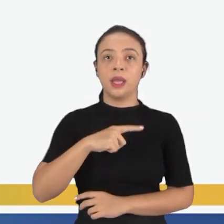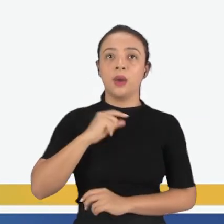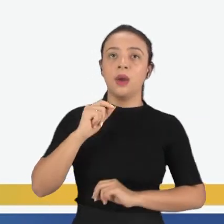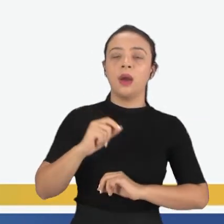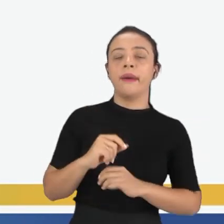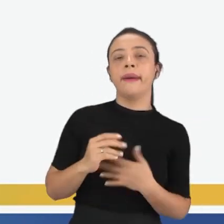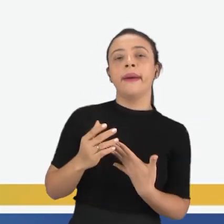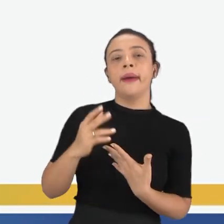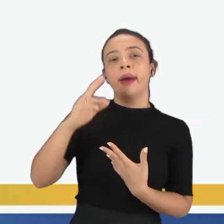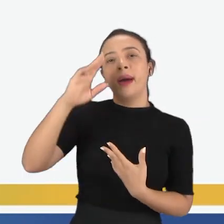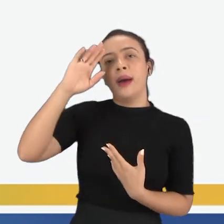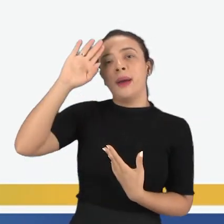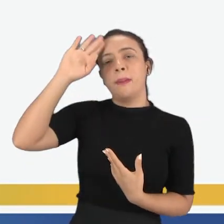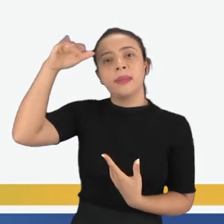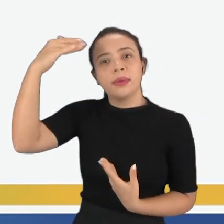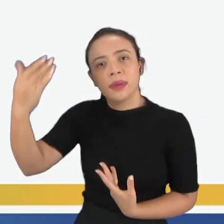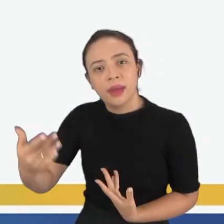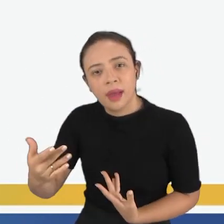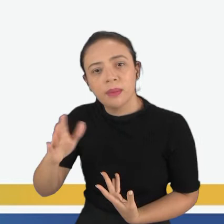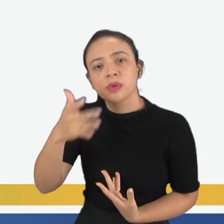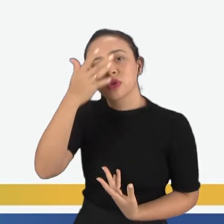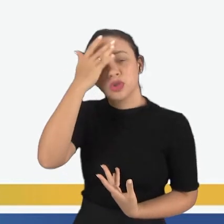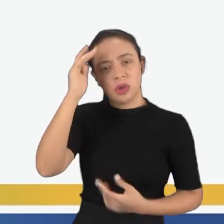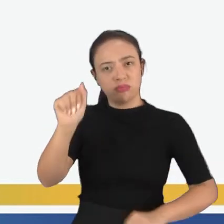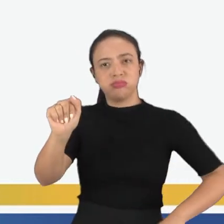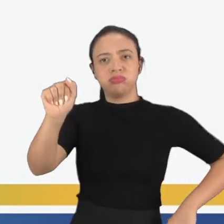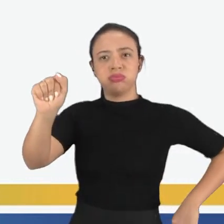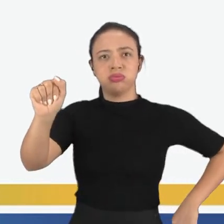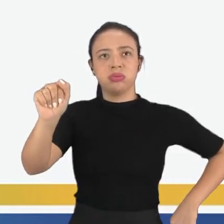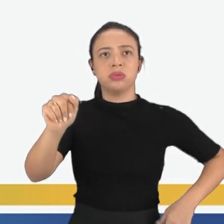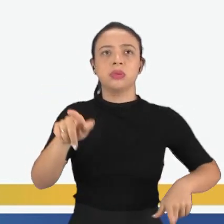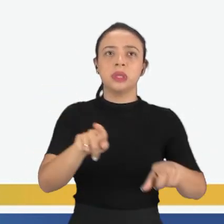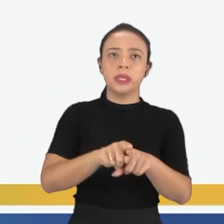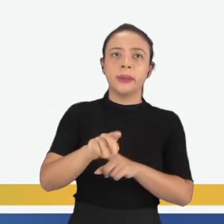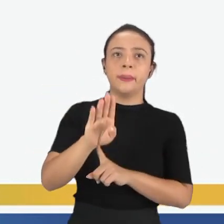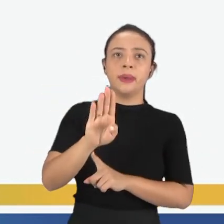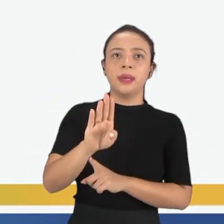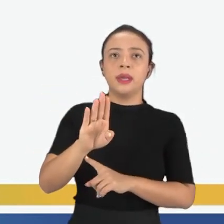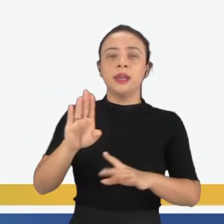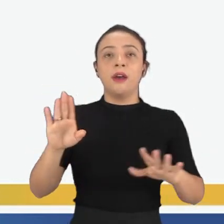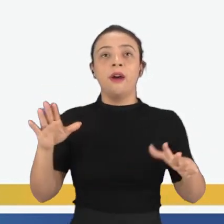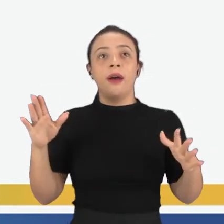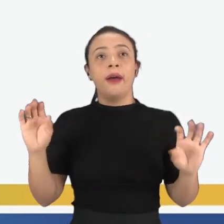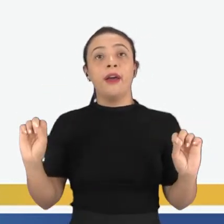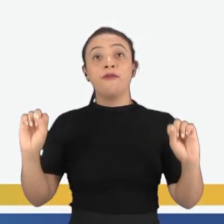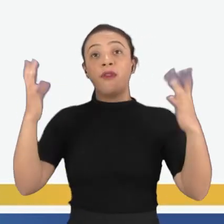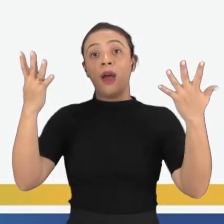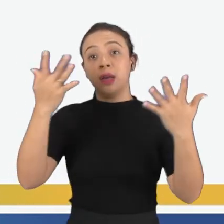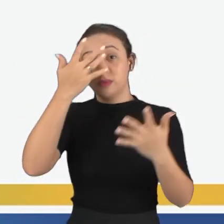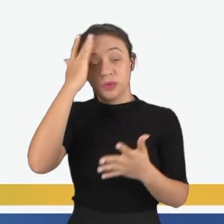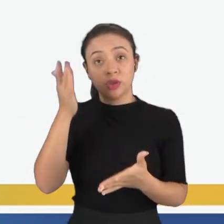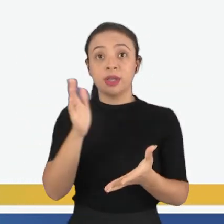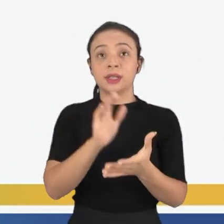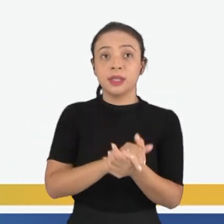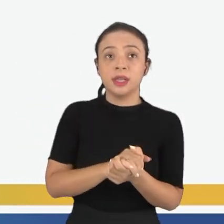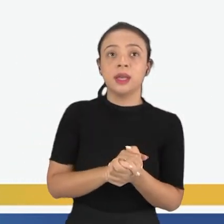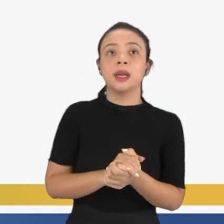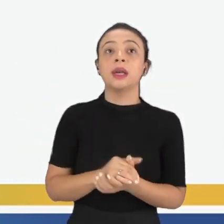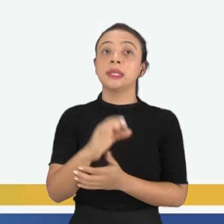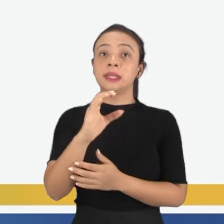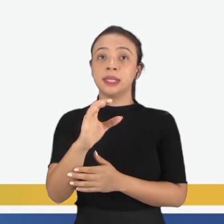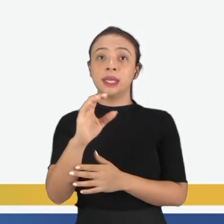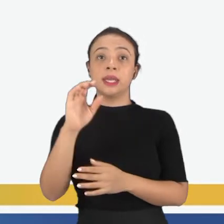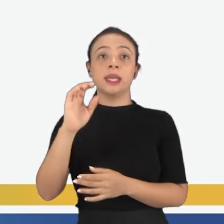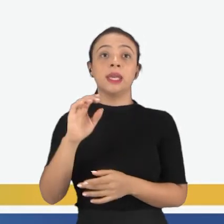a passagem da menina da infância para a adolescência, celebrar o casamento dos líderes da tribo ou homenagear as